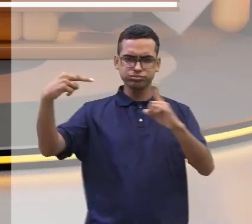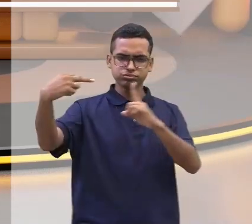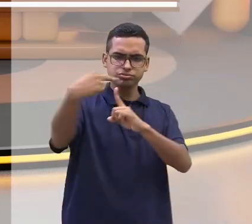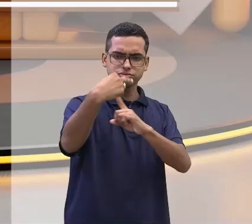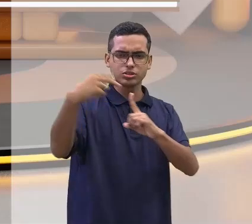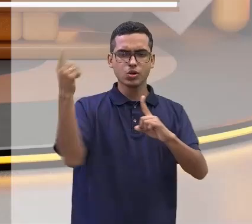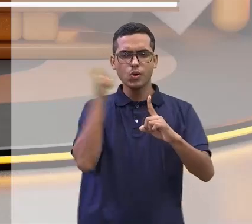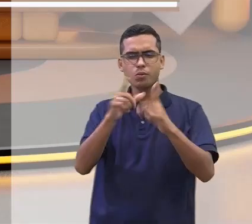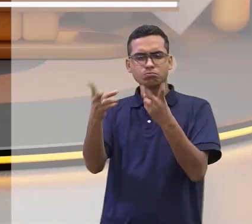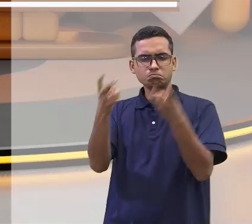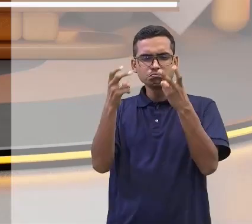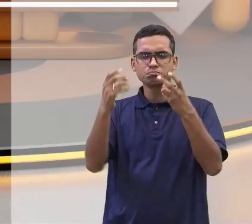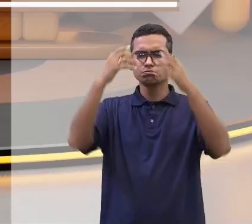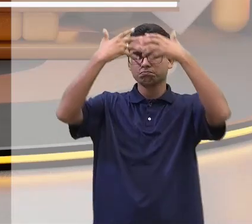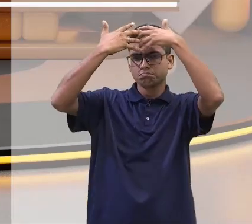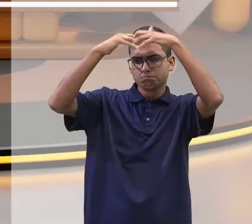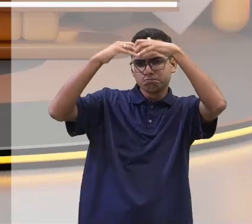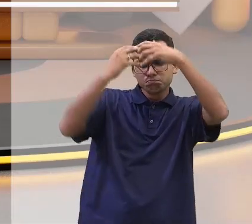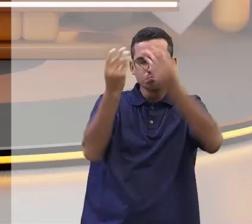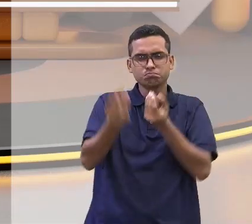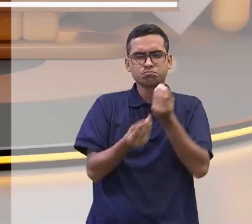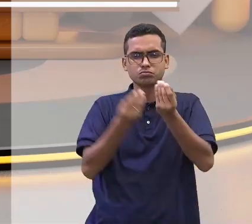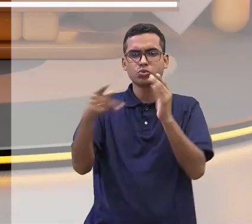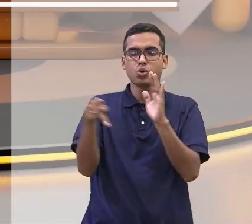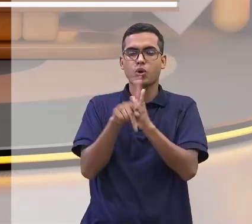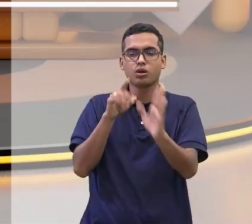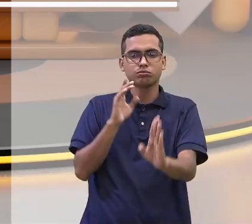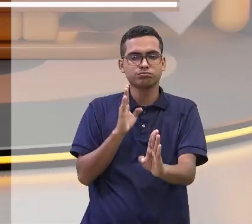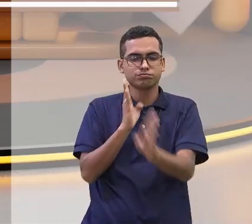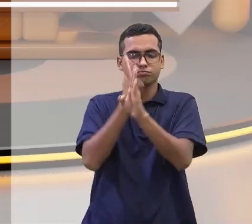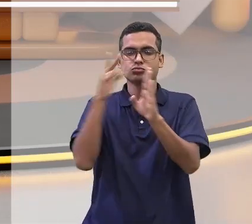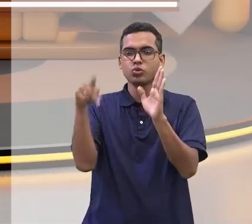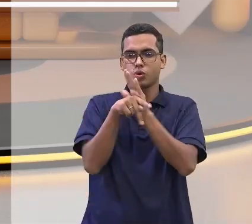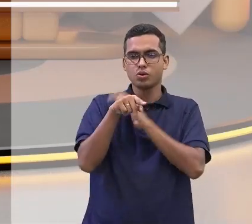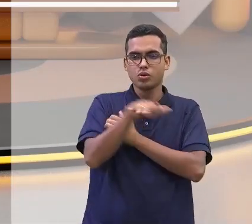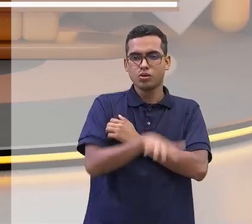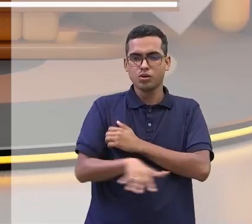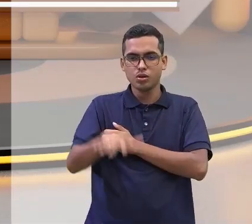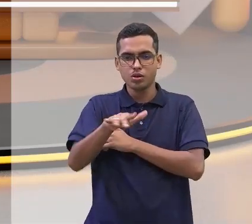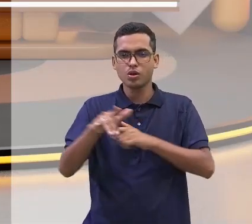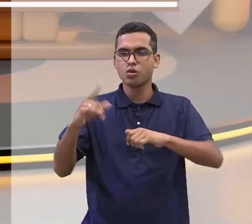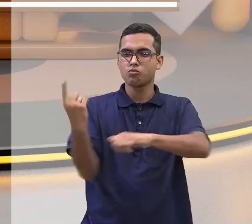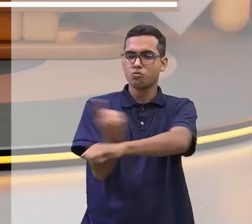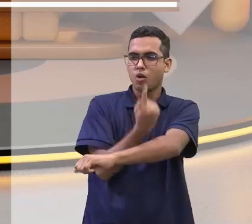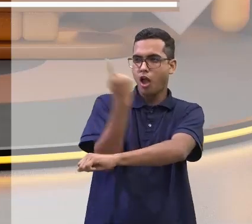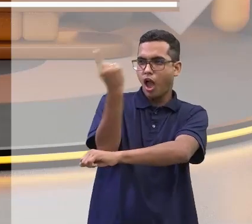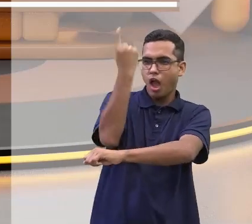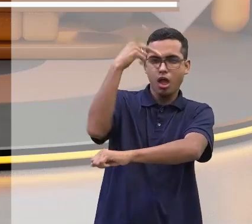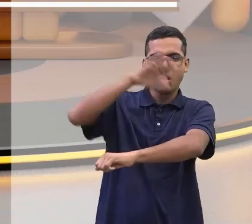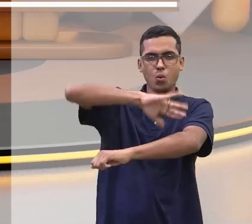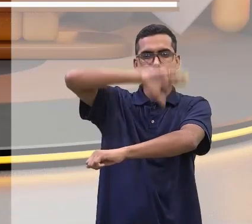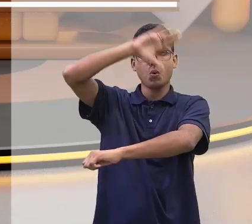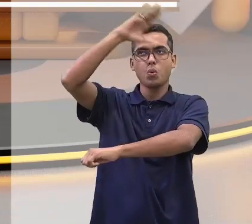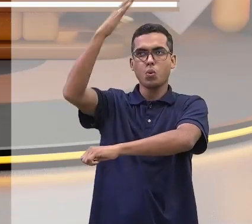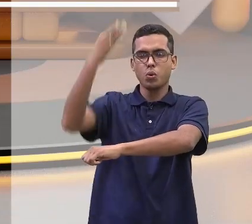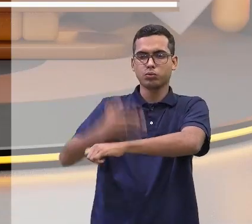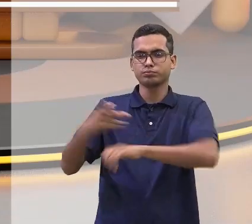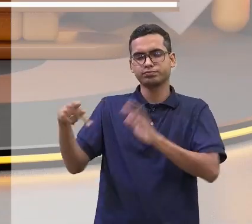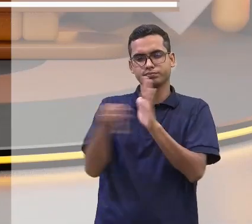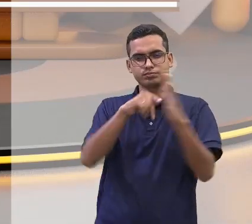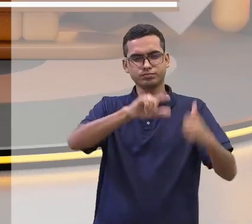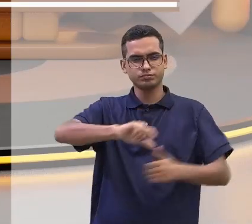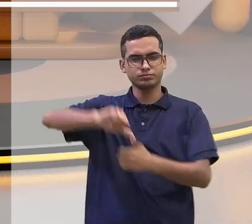vocês terem uma noção do que a gente encontra então no Aconcagua, o ponto mais alto da América. Um